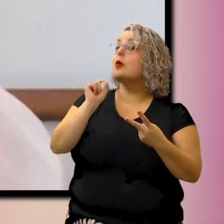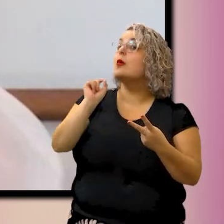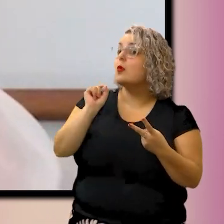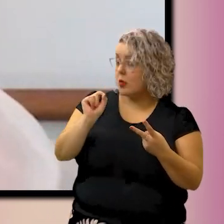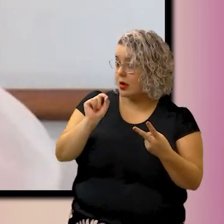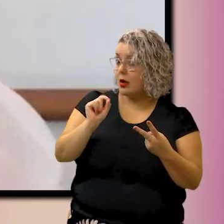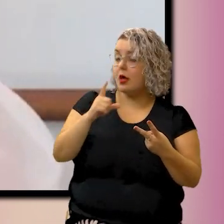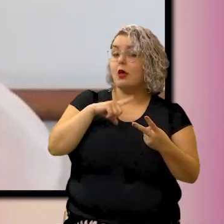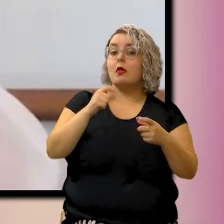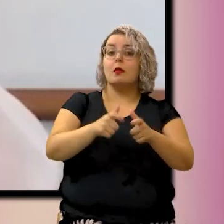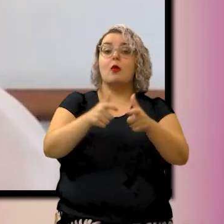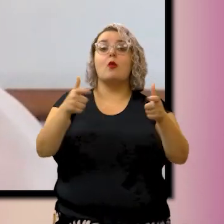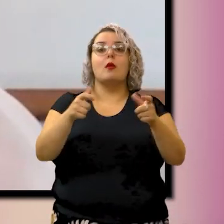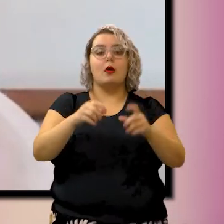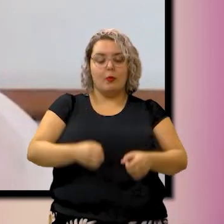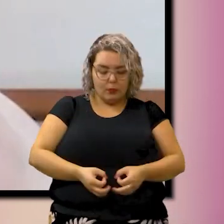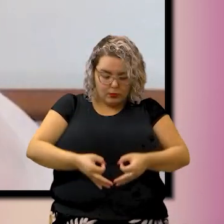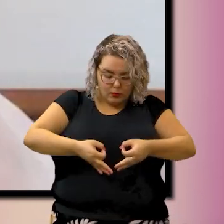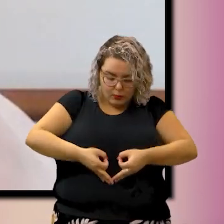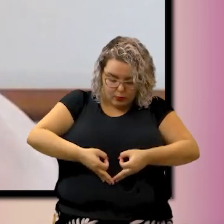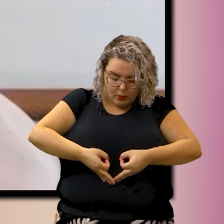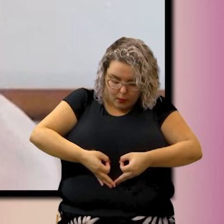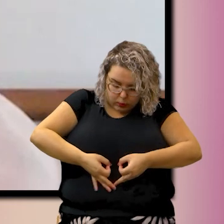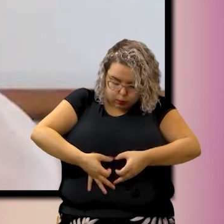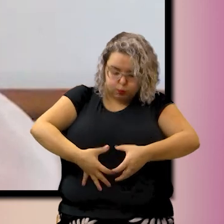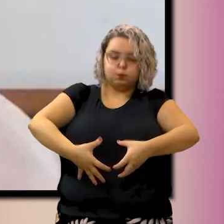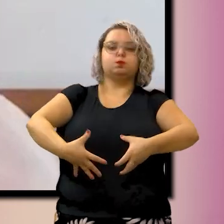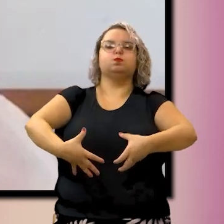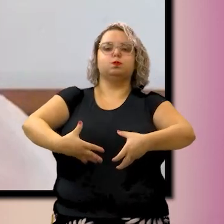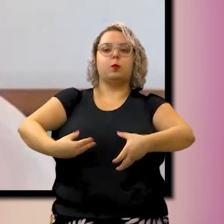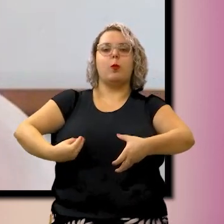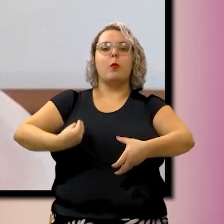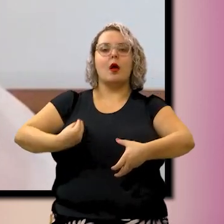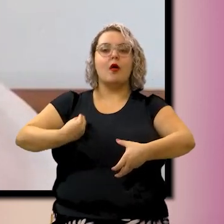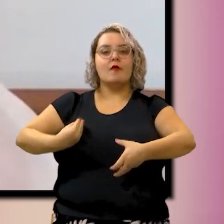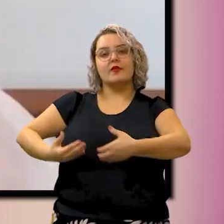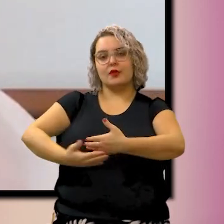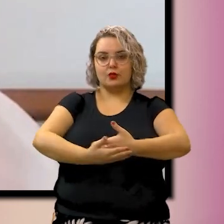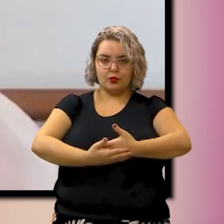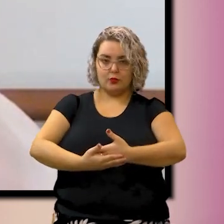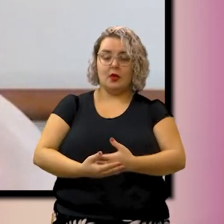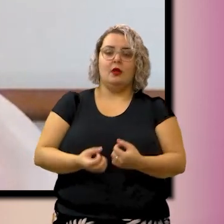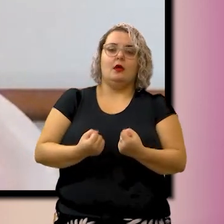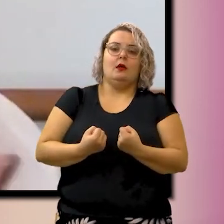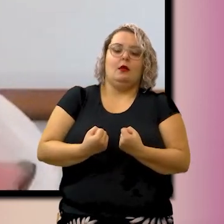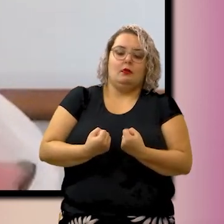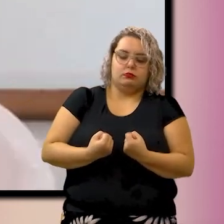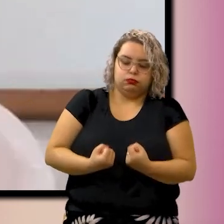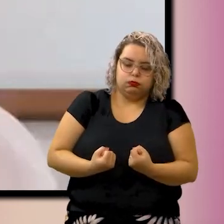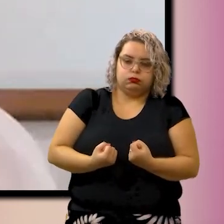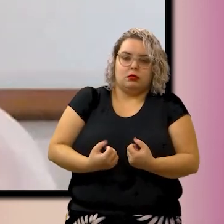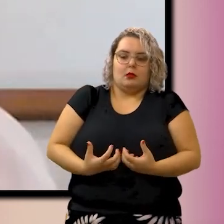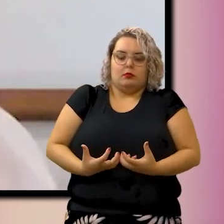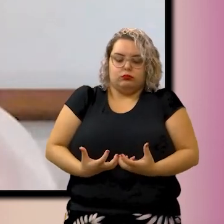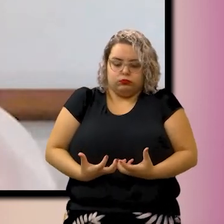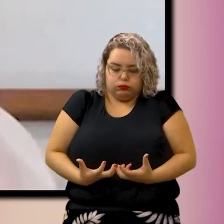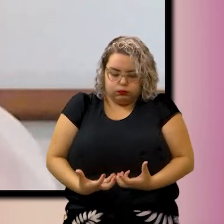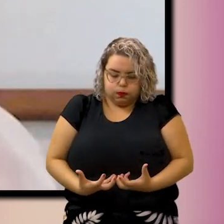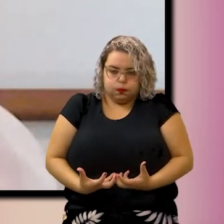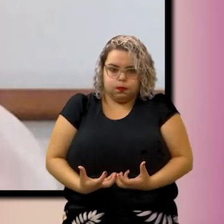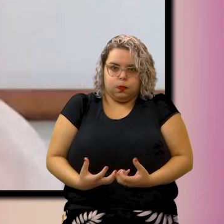é que existe um aumento do útero pela presença do bebê, e isso pode causar um peso ali na barriga, comprimindo as veias